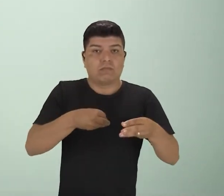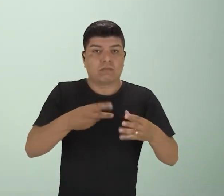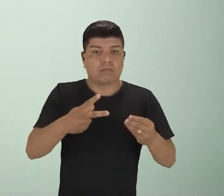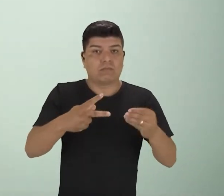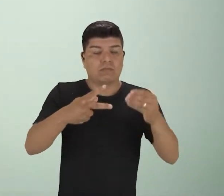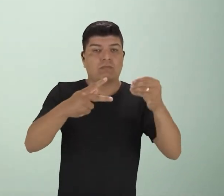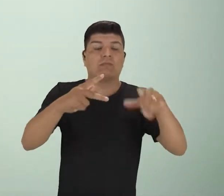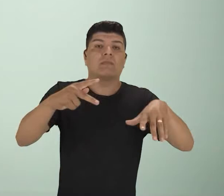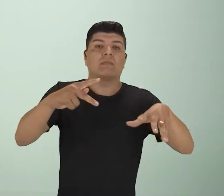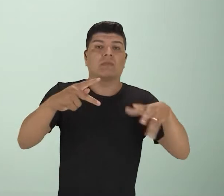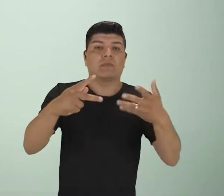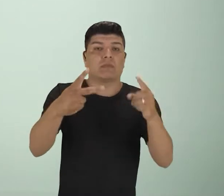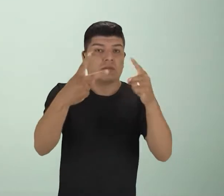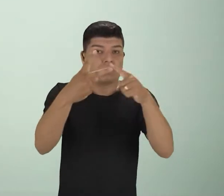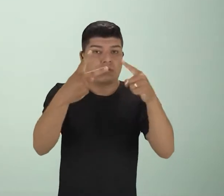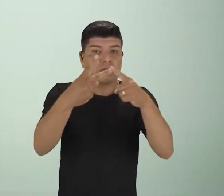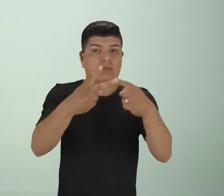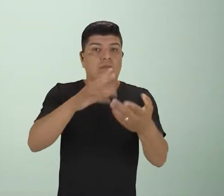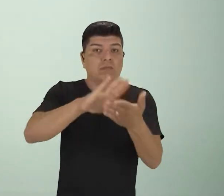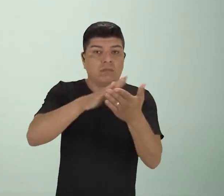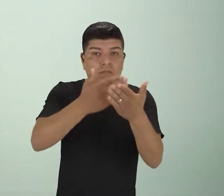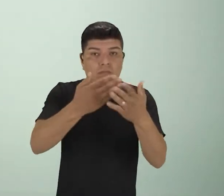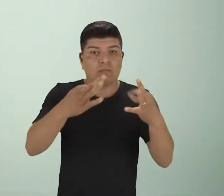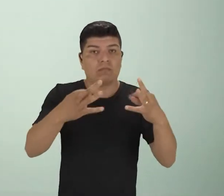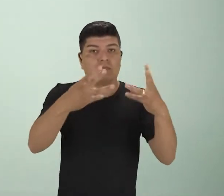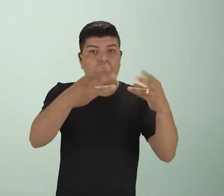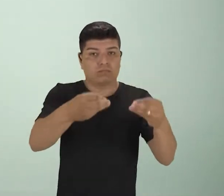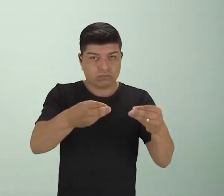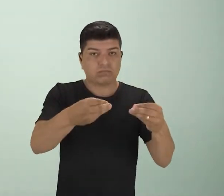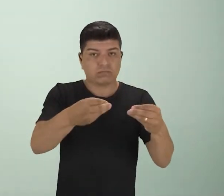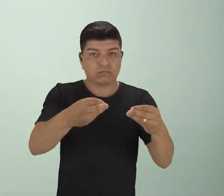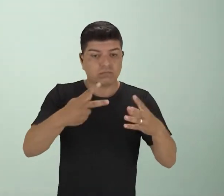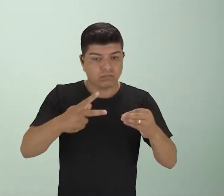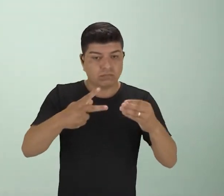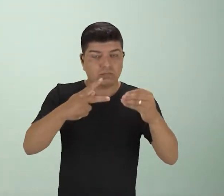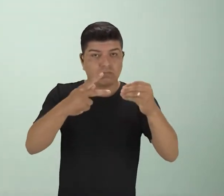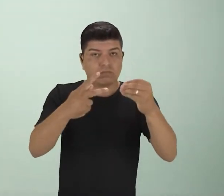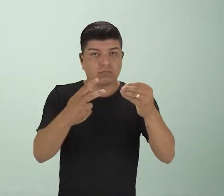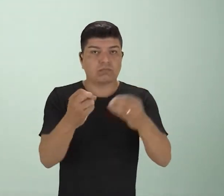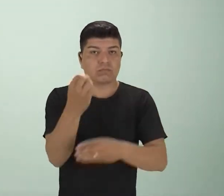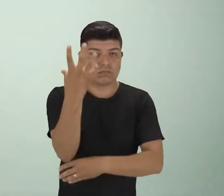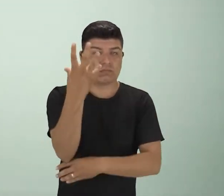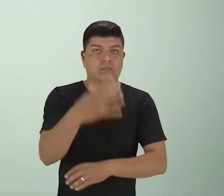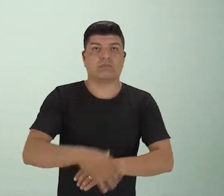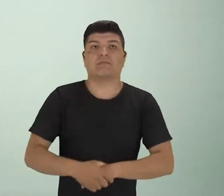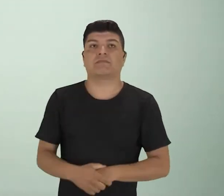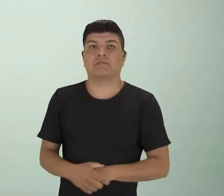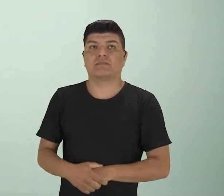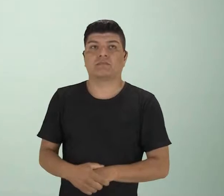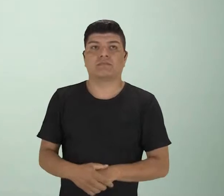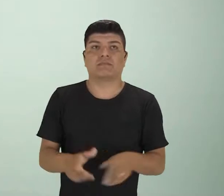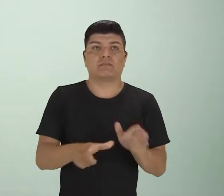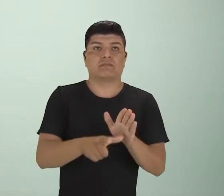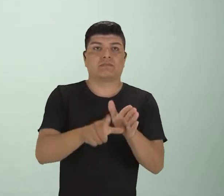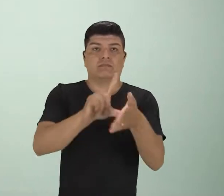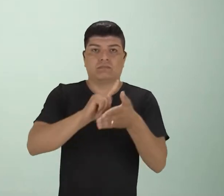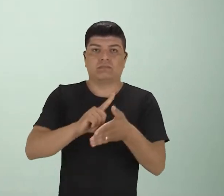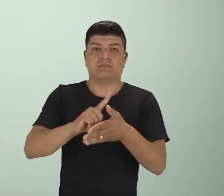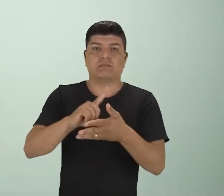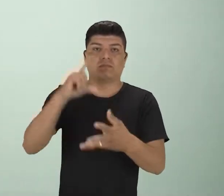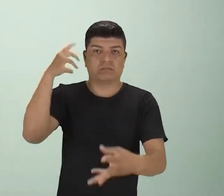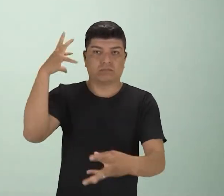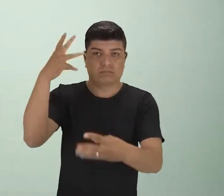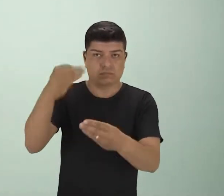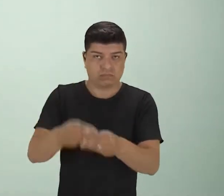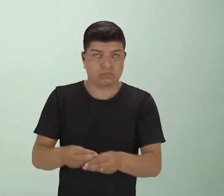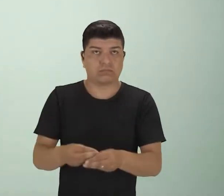a tradução, que é o momento que a proteína vai ser produzida. Tudo bem? Antes da gente retornar a isso, né,